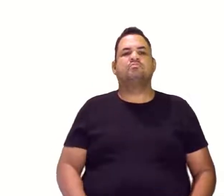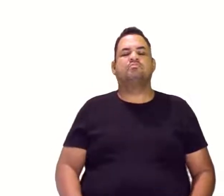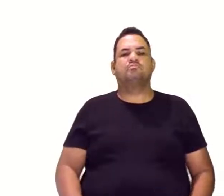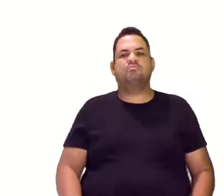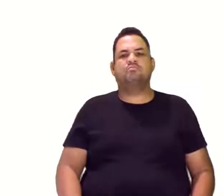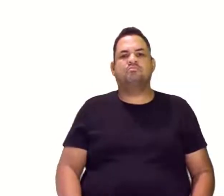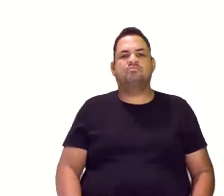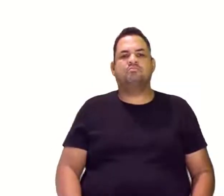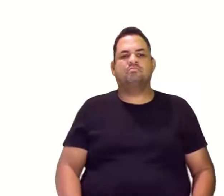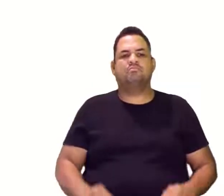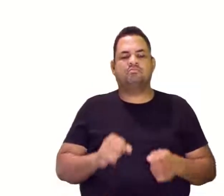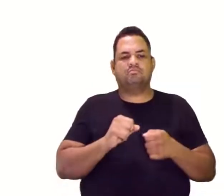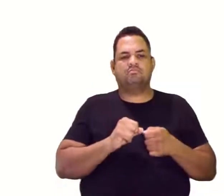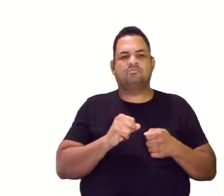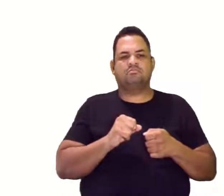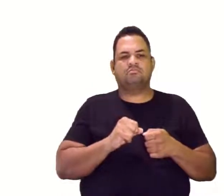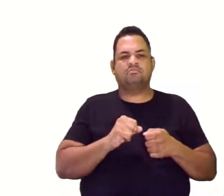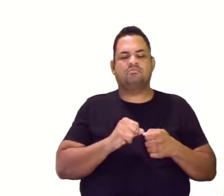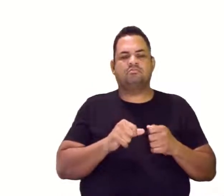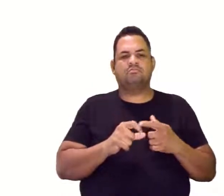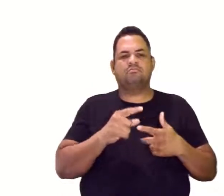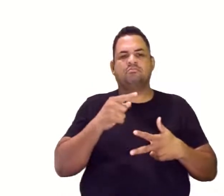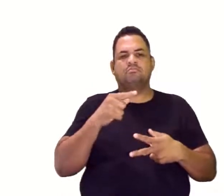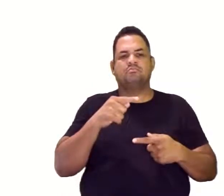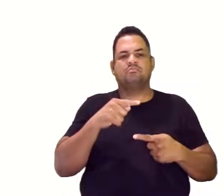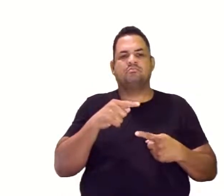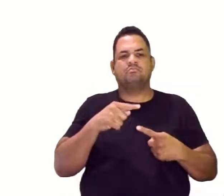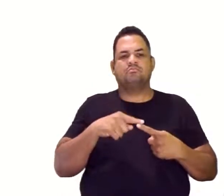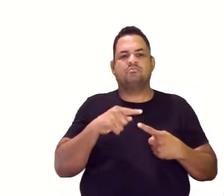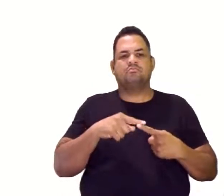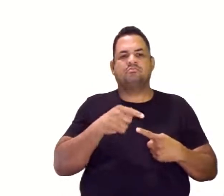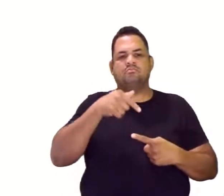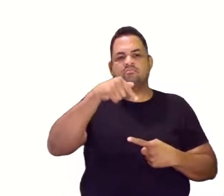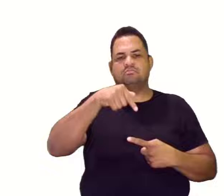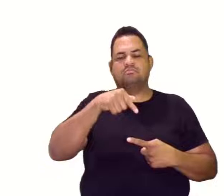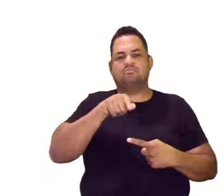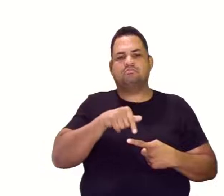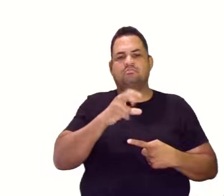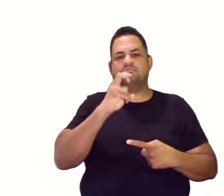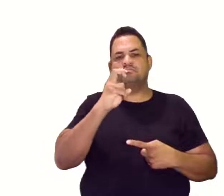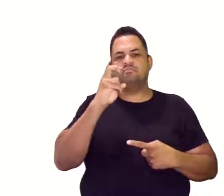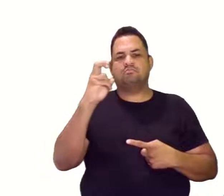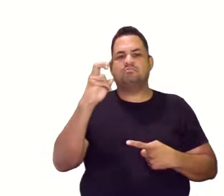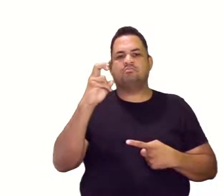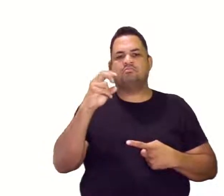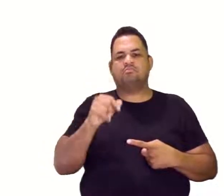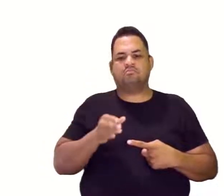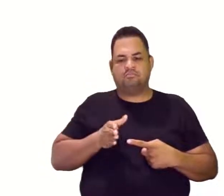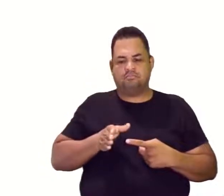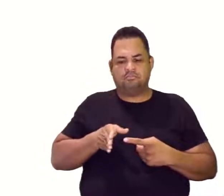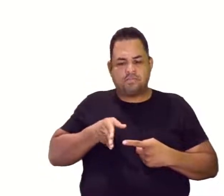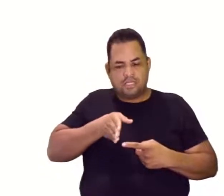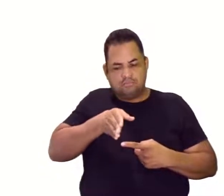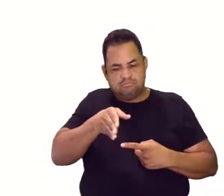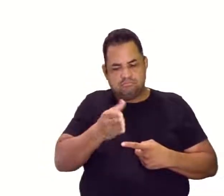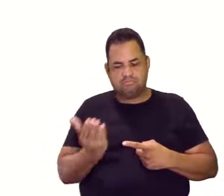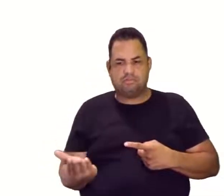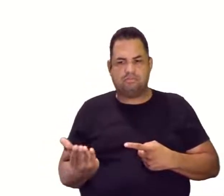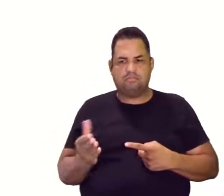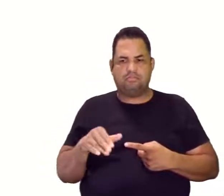disse que ele fez 7,55, né? Um dos pinos já derrubados,